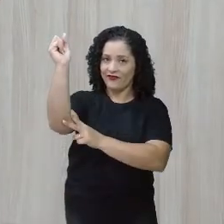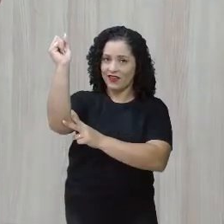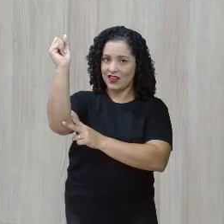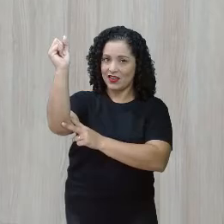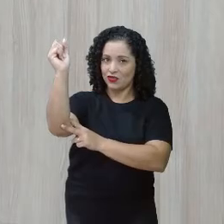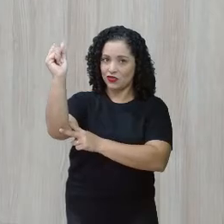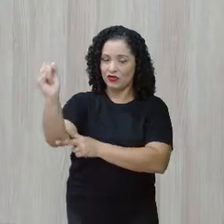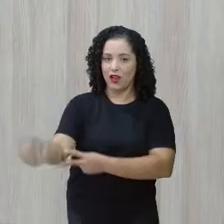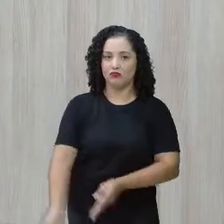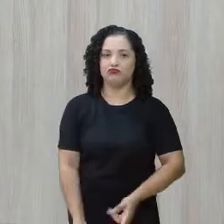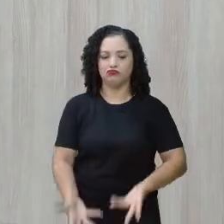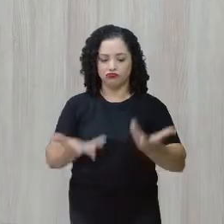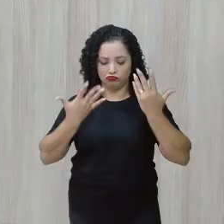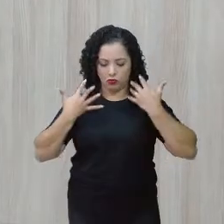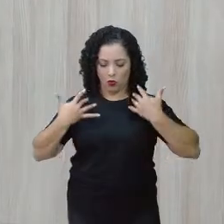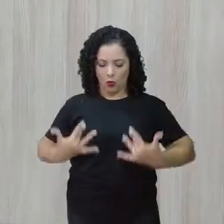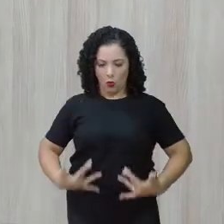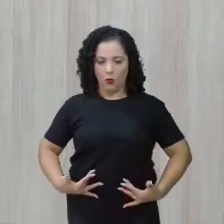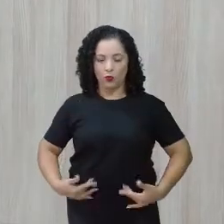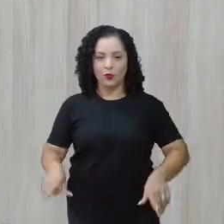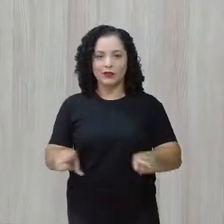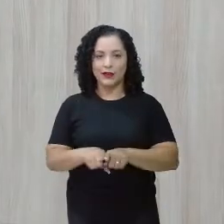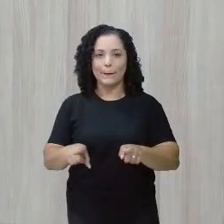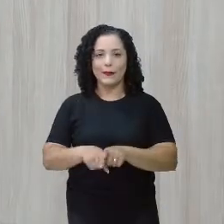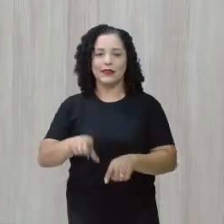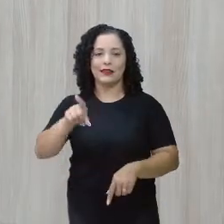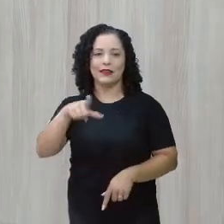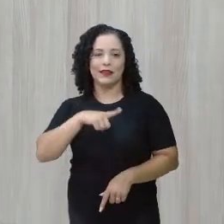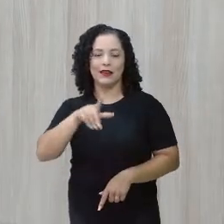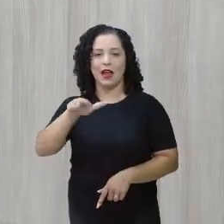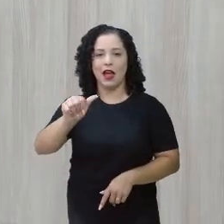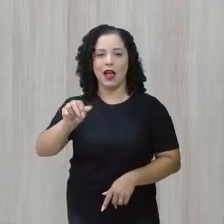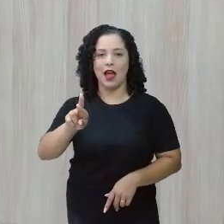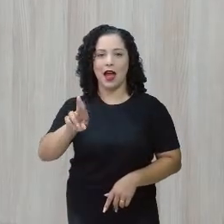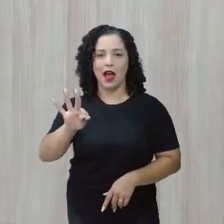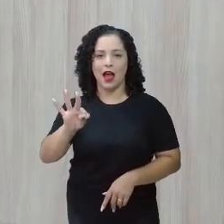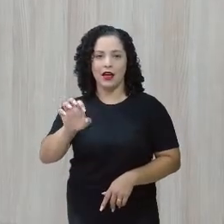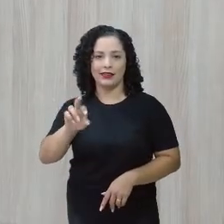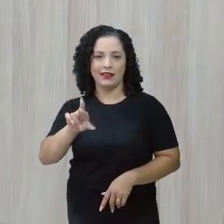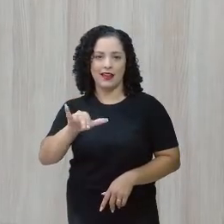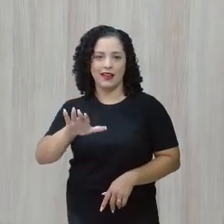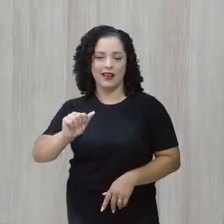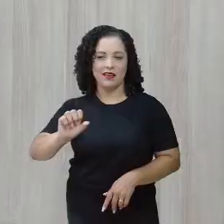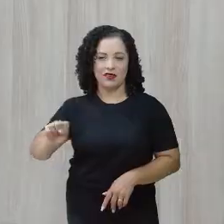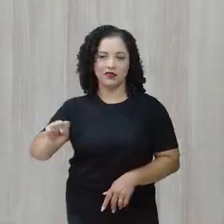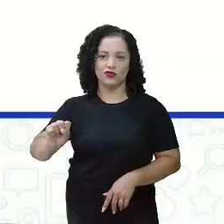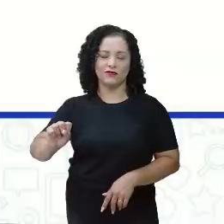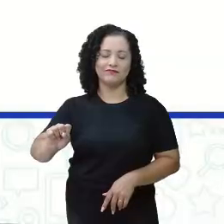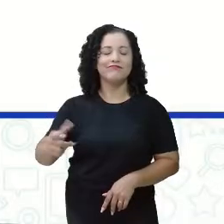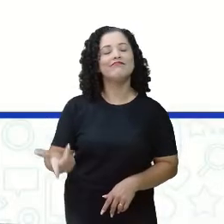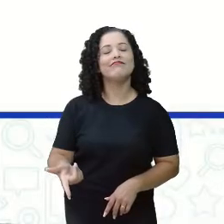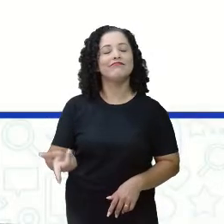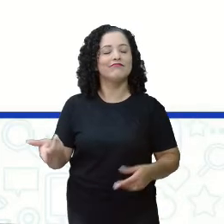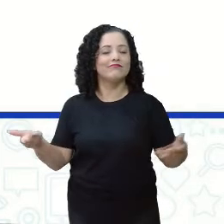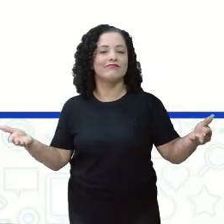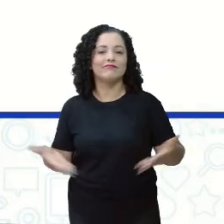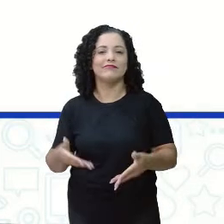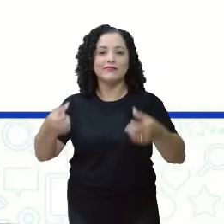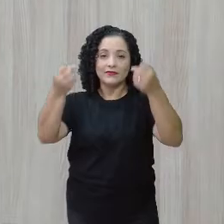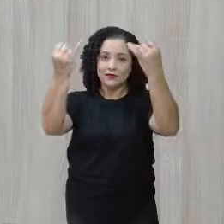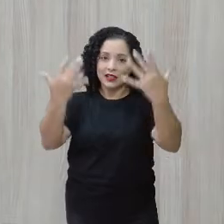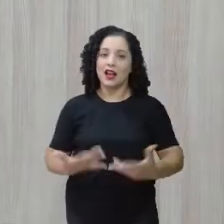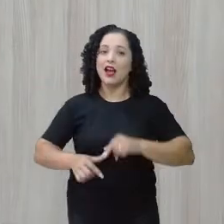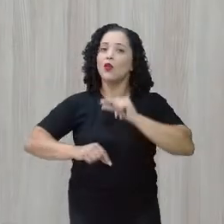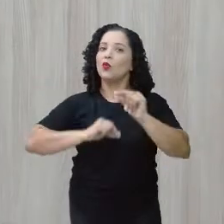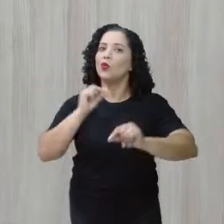ao coração, né? E as artérias, os vasos que chegam ao coração. Então, nesse caso aí, a gente vai falar agora